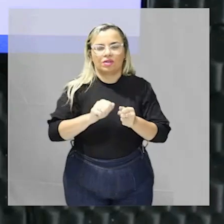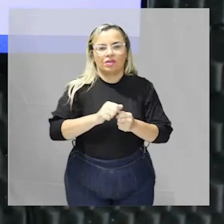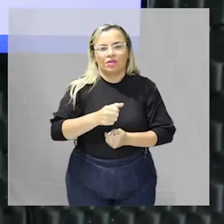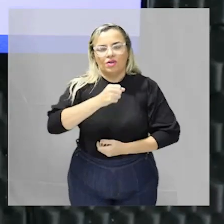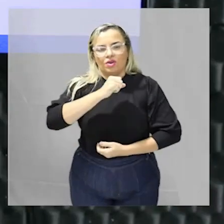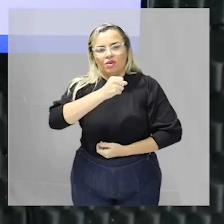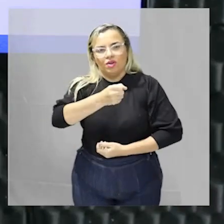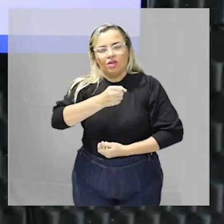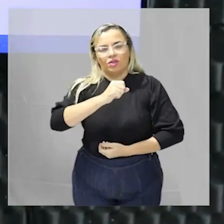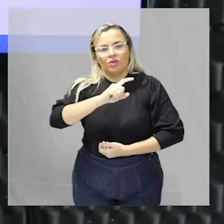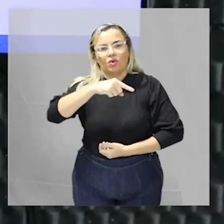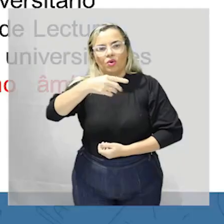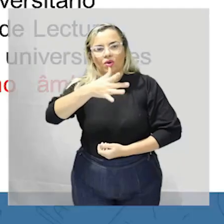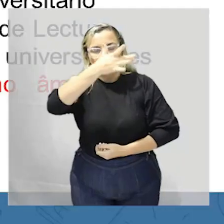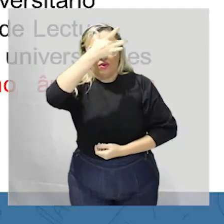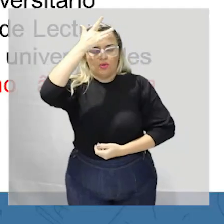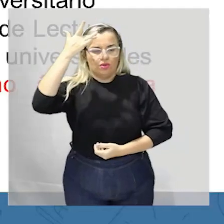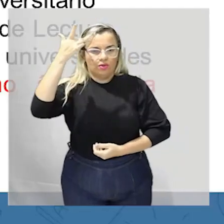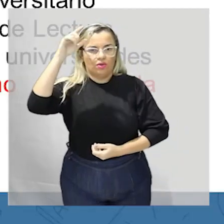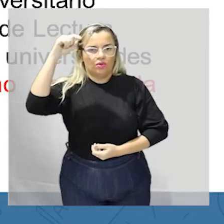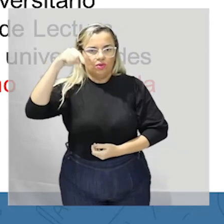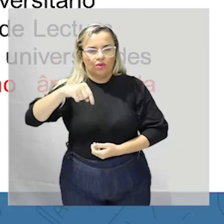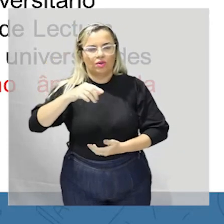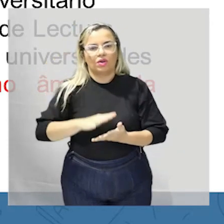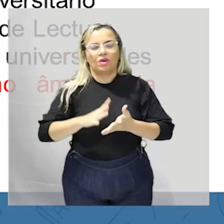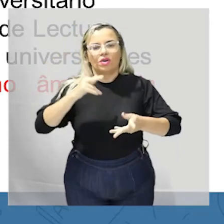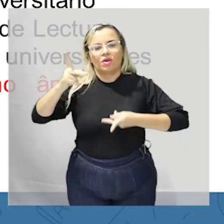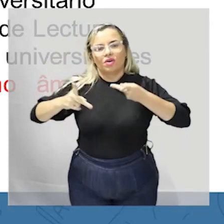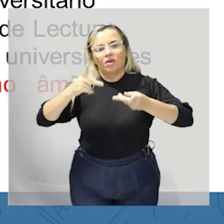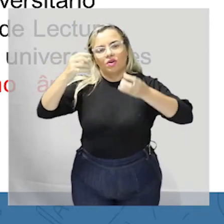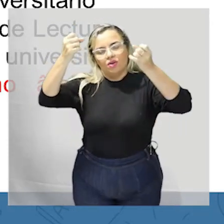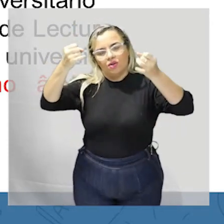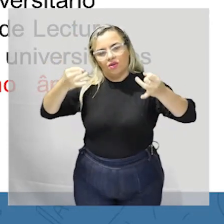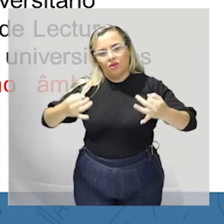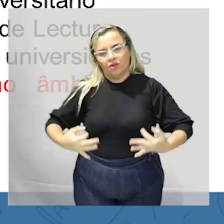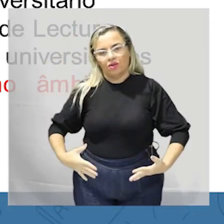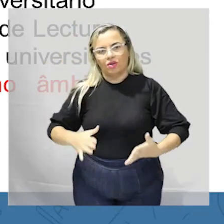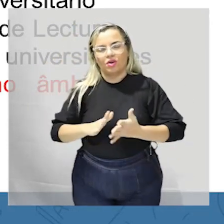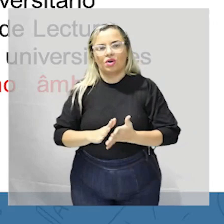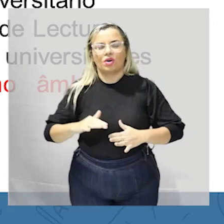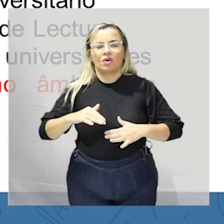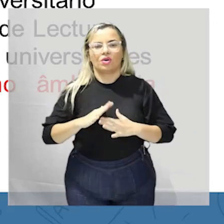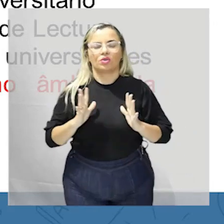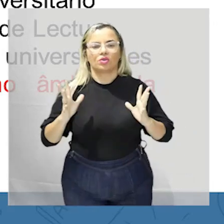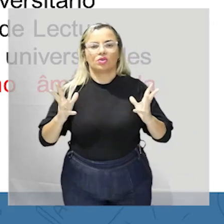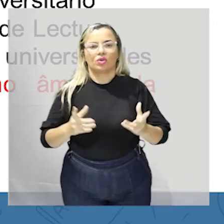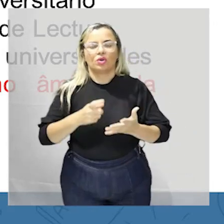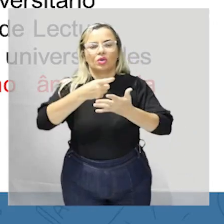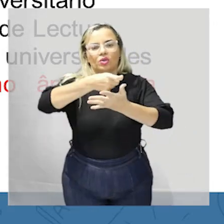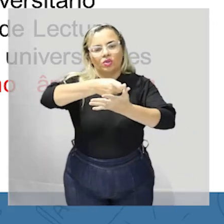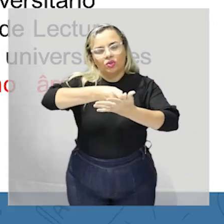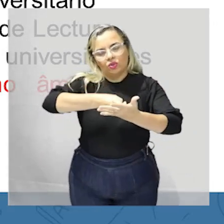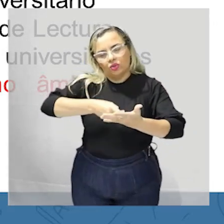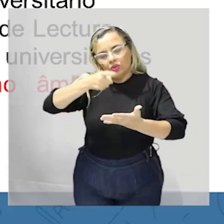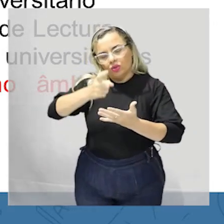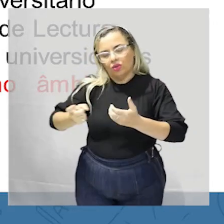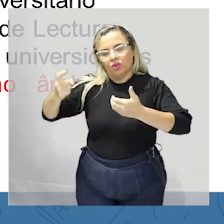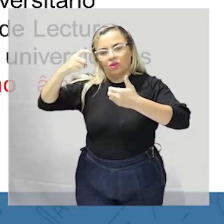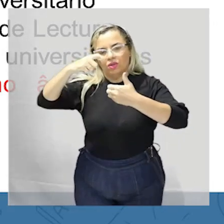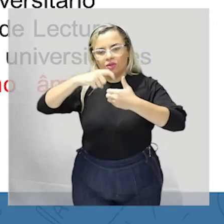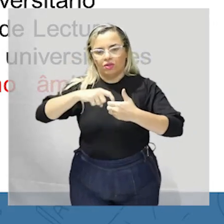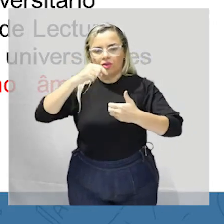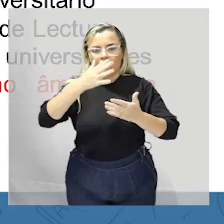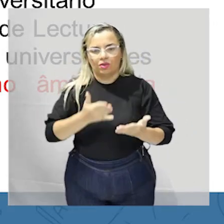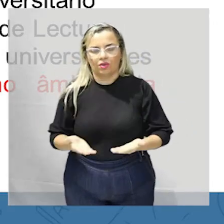entrevista com uma pessoa para falar sobre o assunto. E durante todo o texto, ele volta sempre falando para